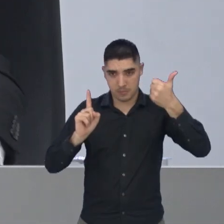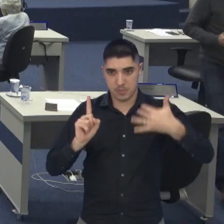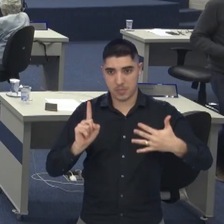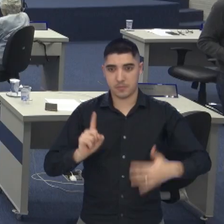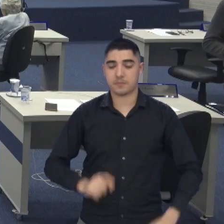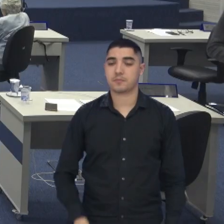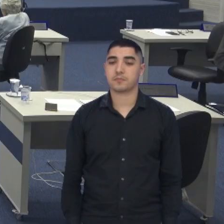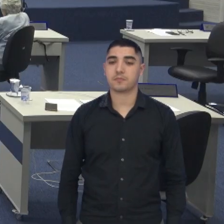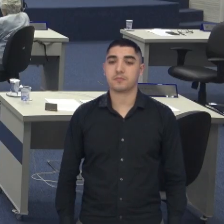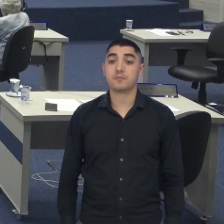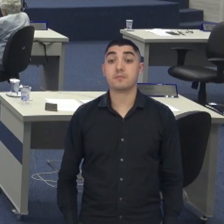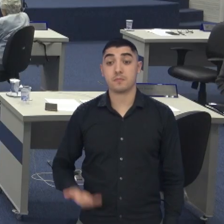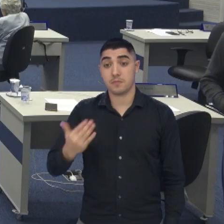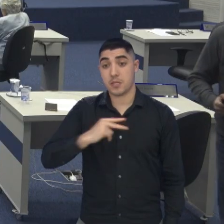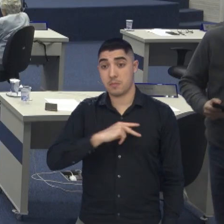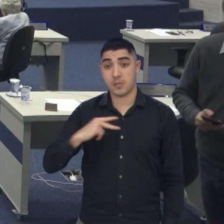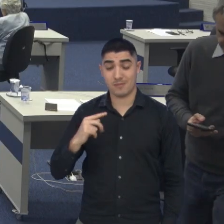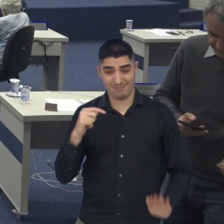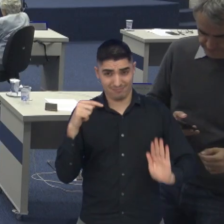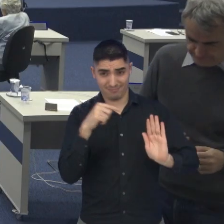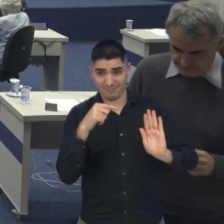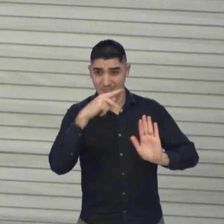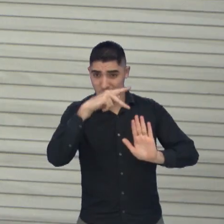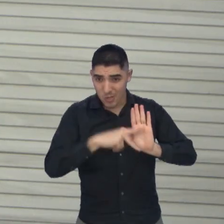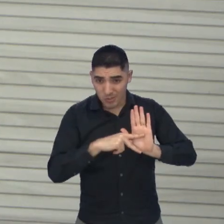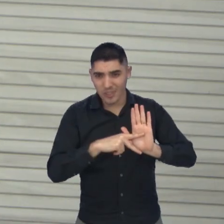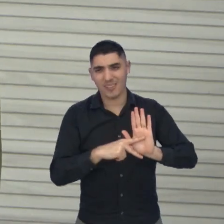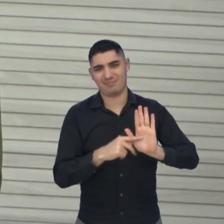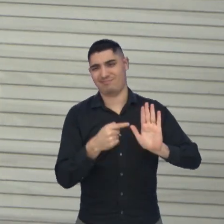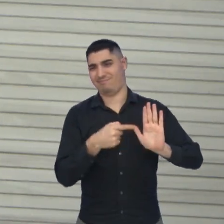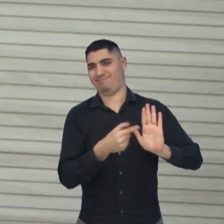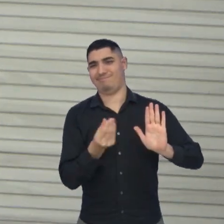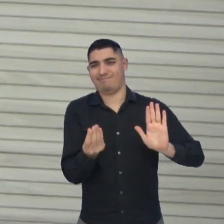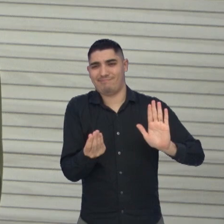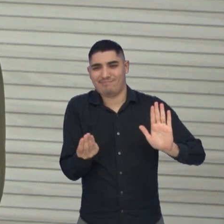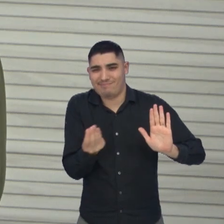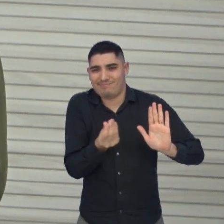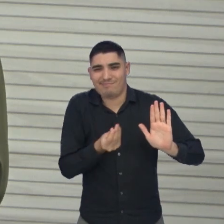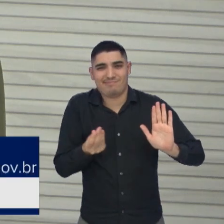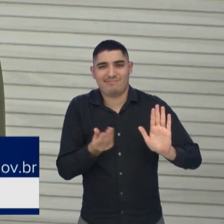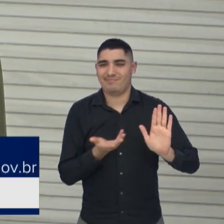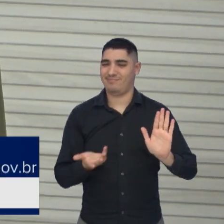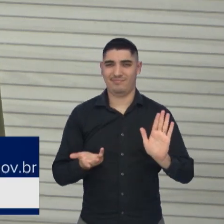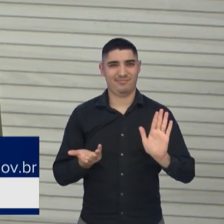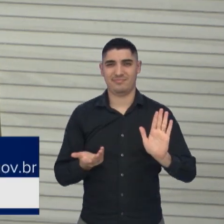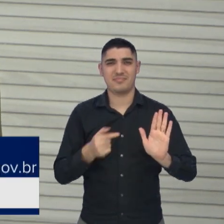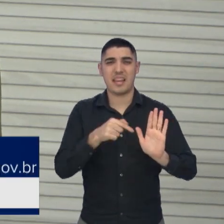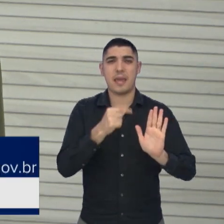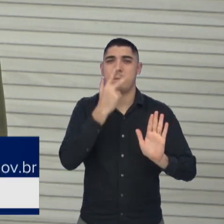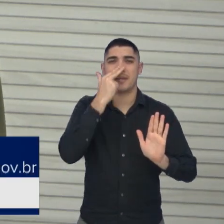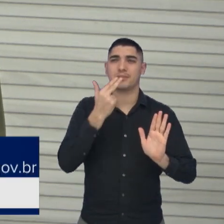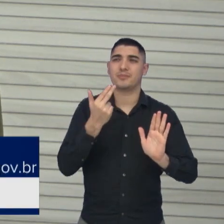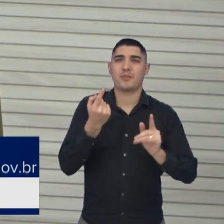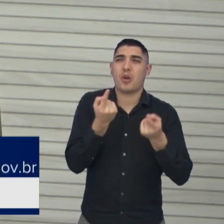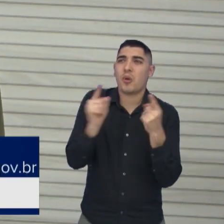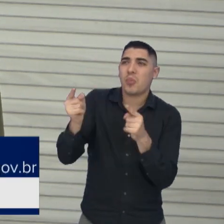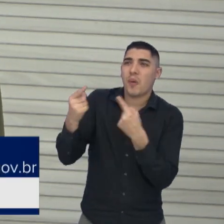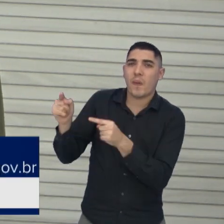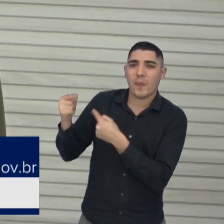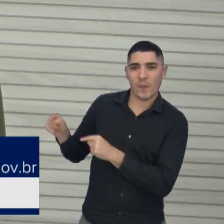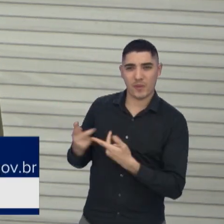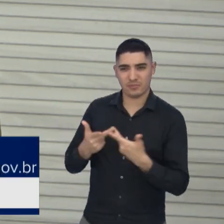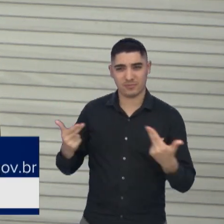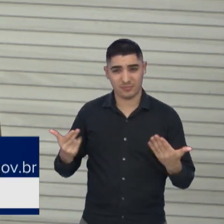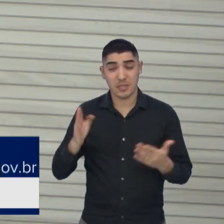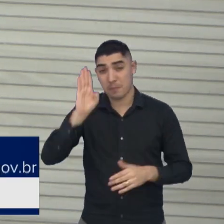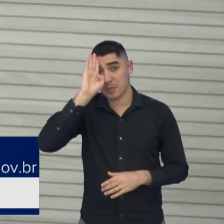Senhor presidente, esse projeto é para retaliação, né? Está claro. E para redução principal é a